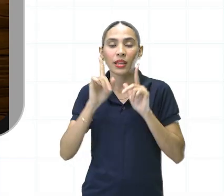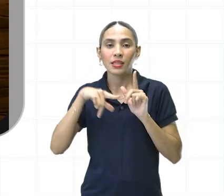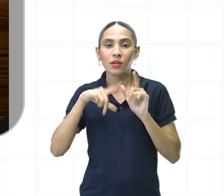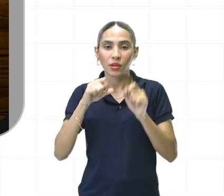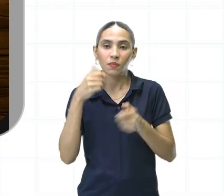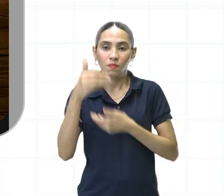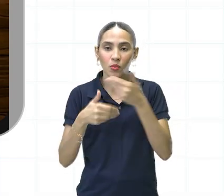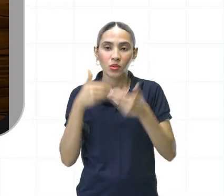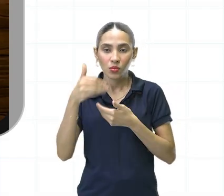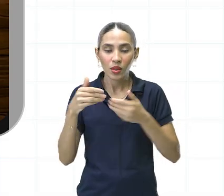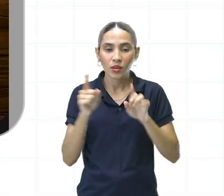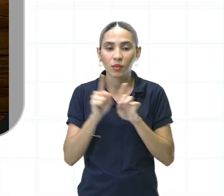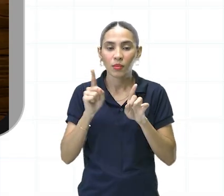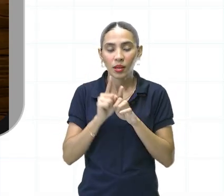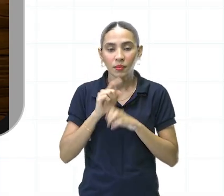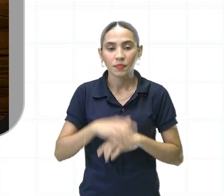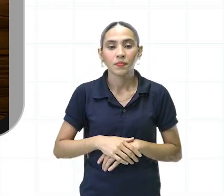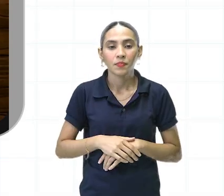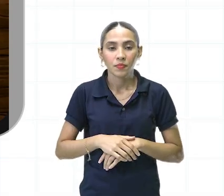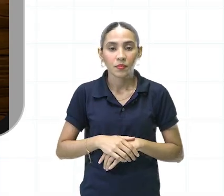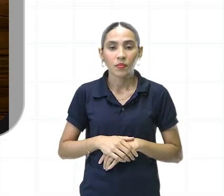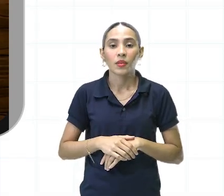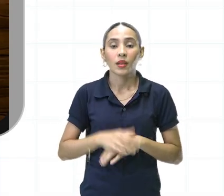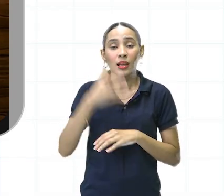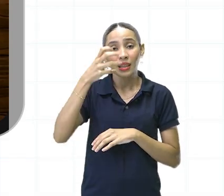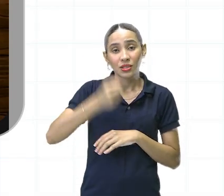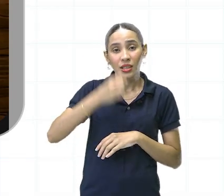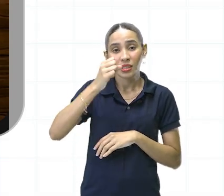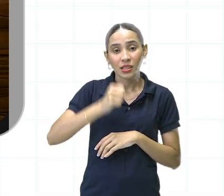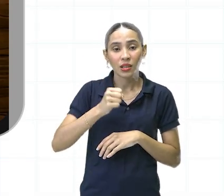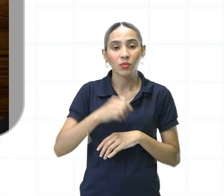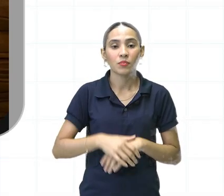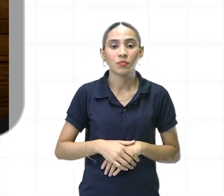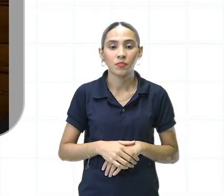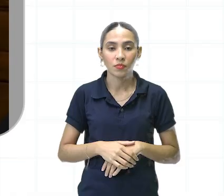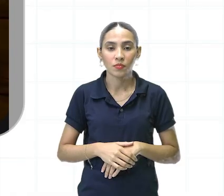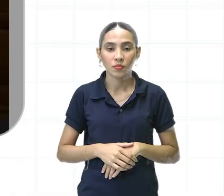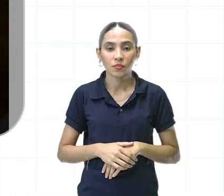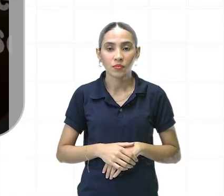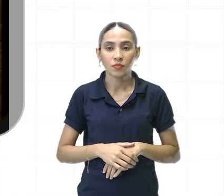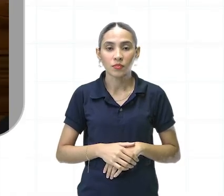no procedimento, né, da extração deste soro.